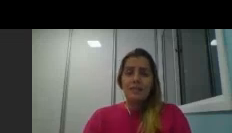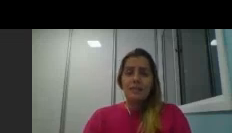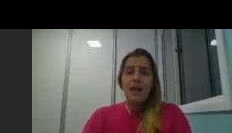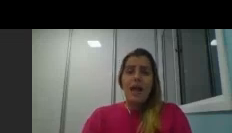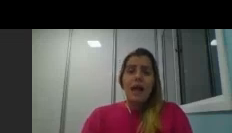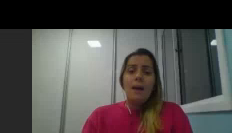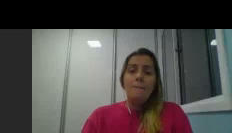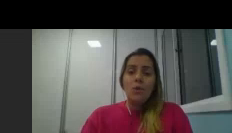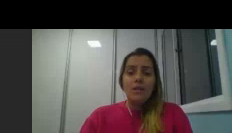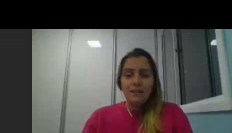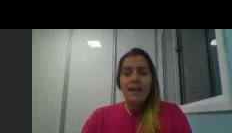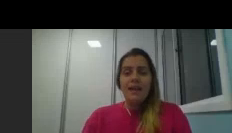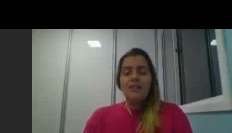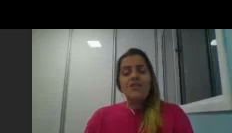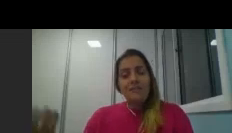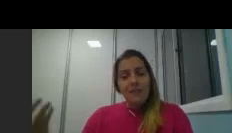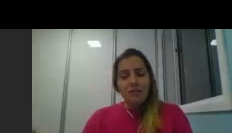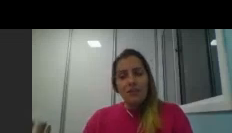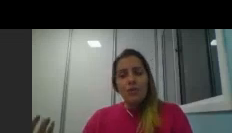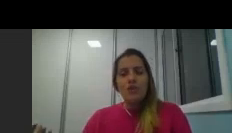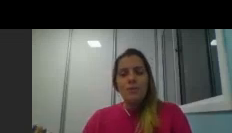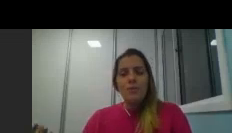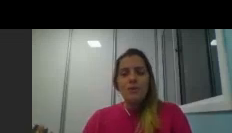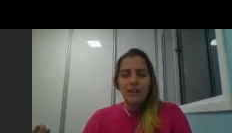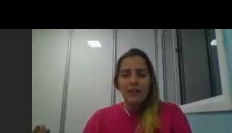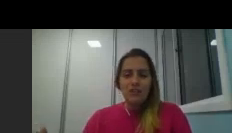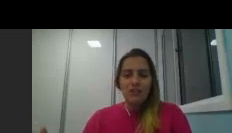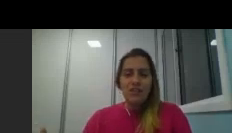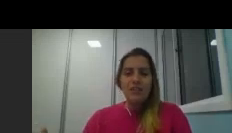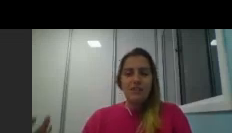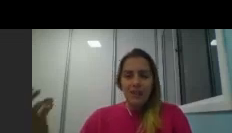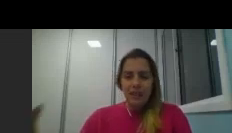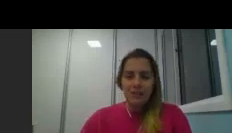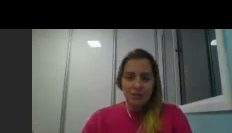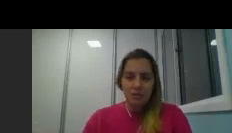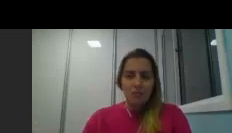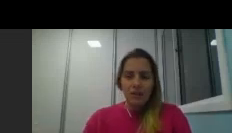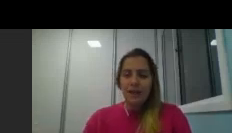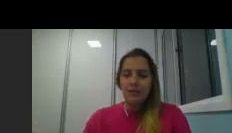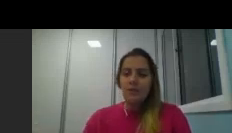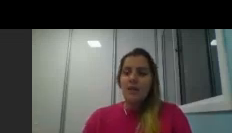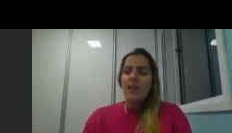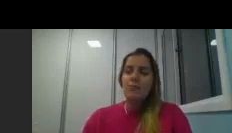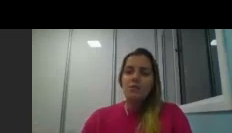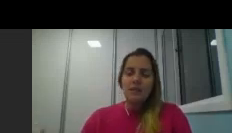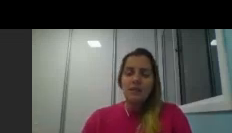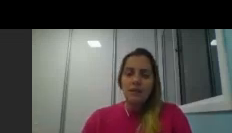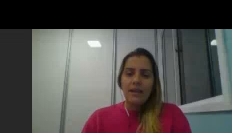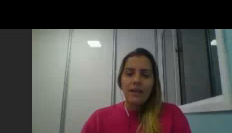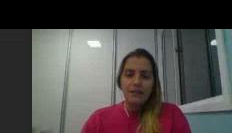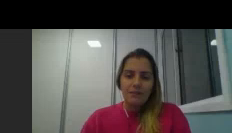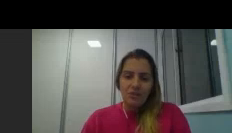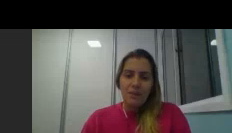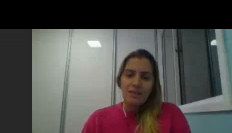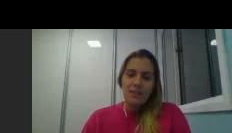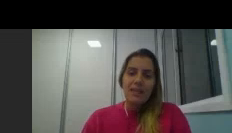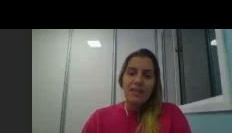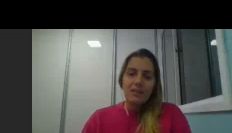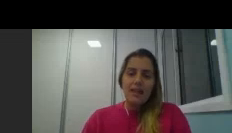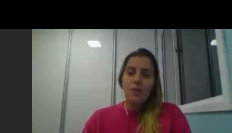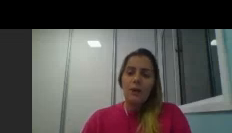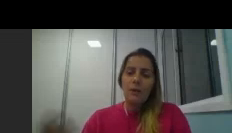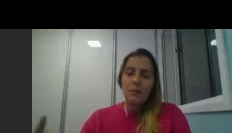essas empresas, muitas delas já têm um setor de biotecnologia que tem se estruturado e buscando aí, através